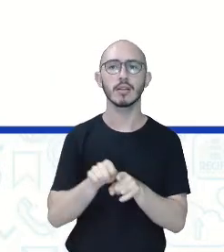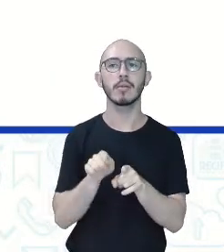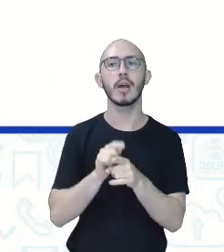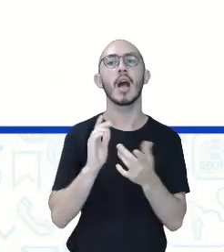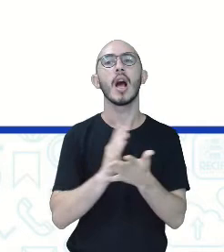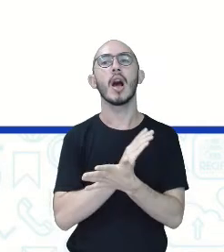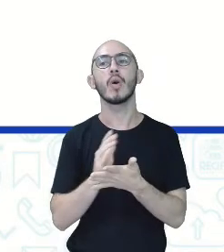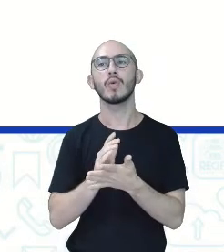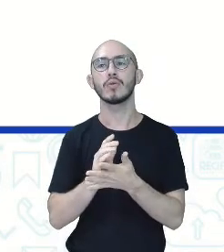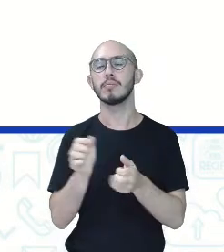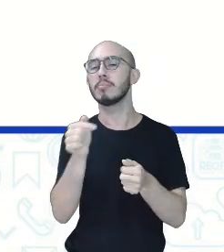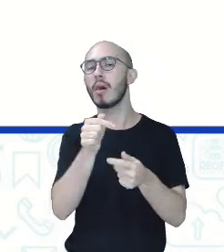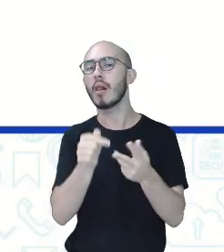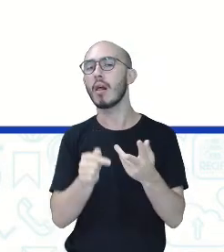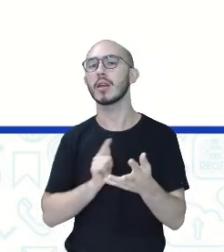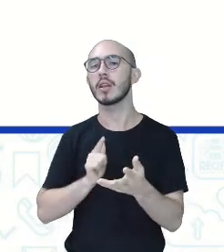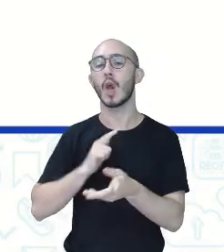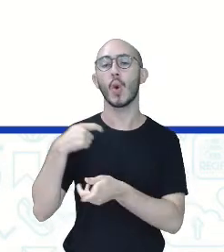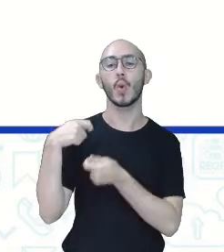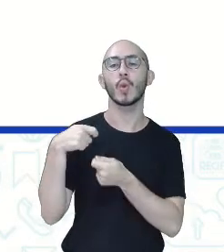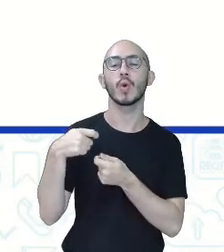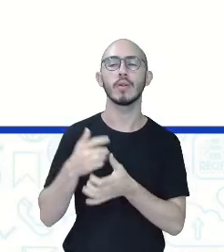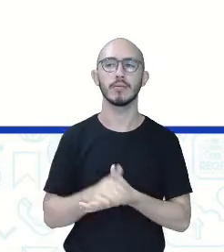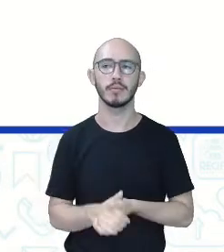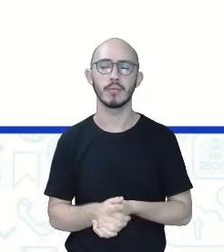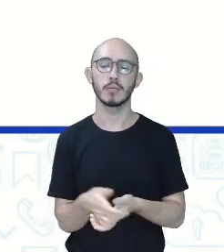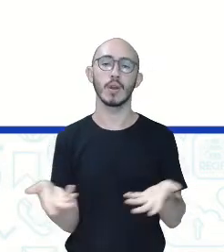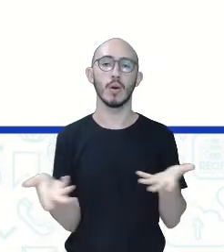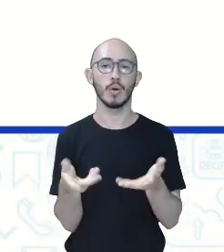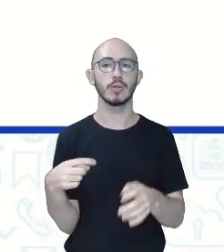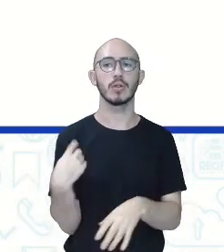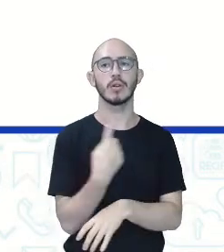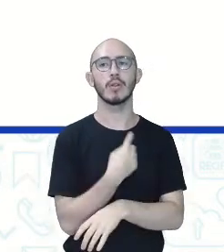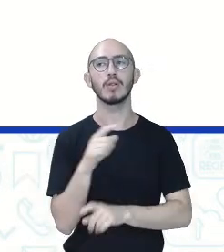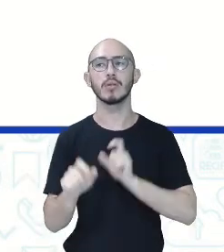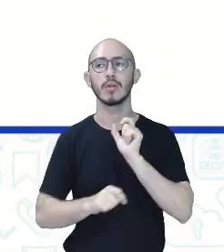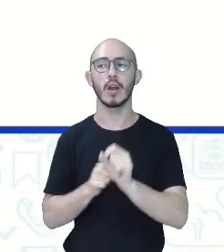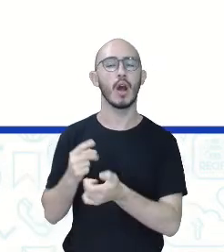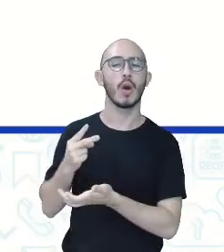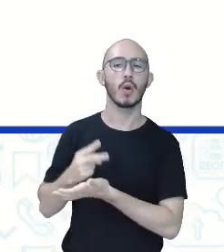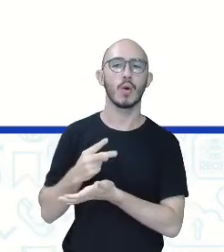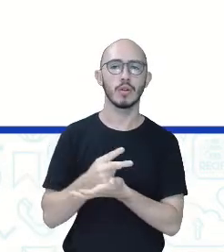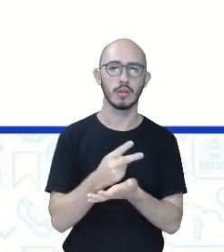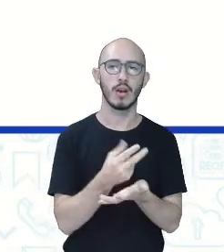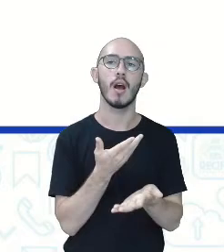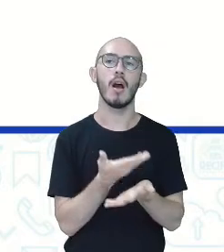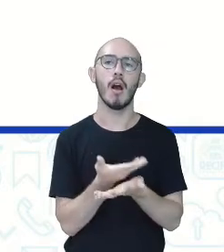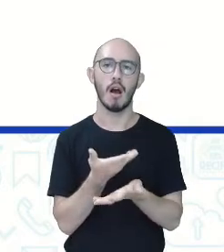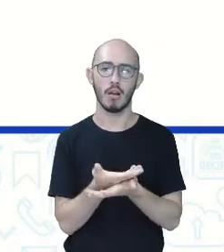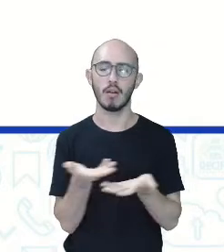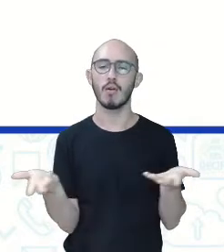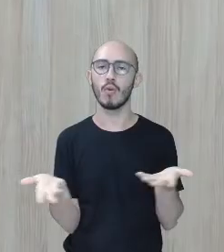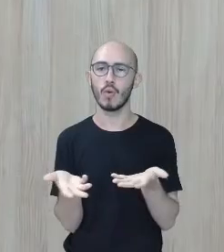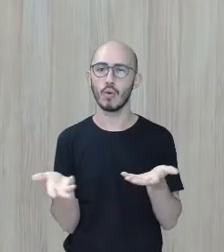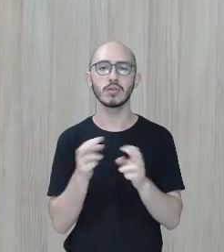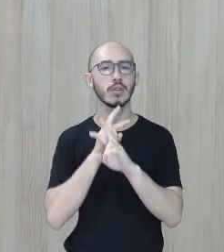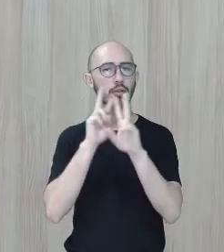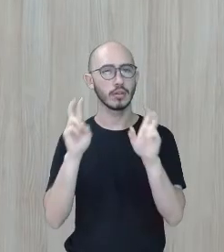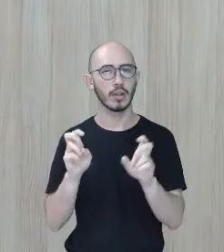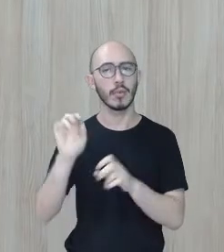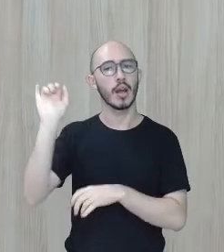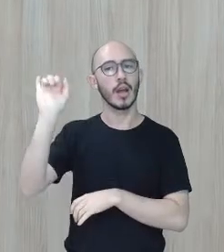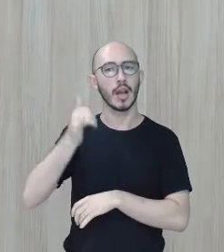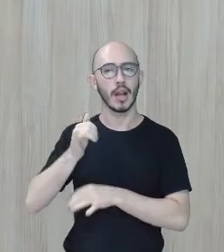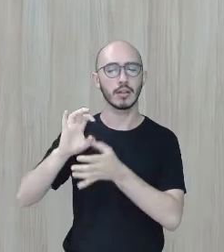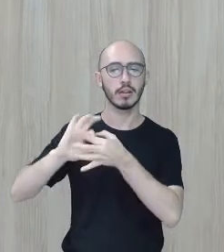alguns dispositivos de controle. Hoje nós vamos dar continuidade ao nosso assunto sobre corrente